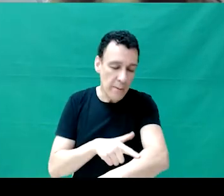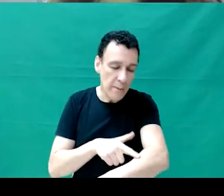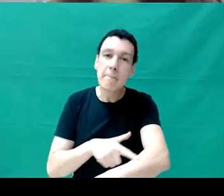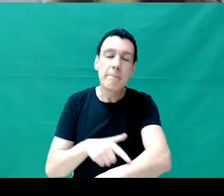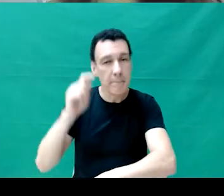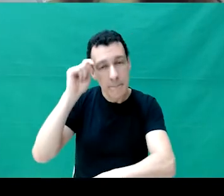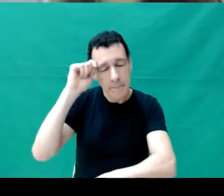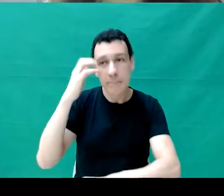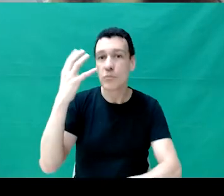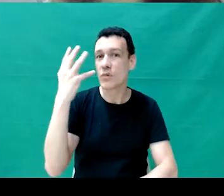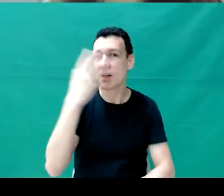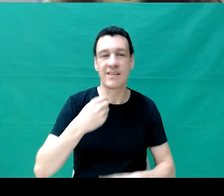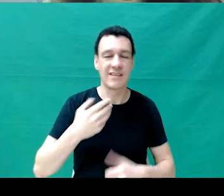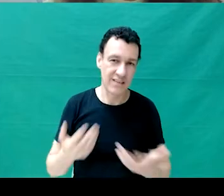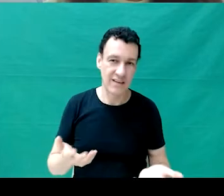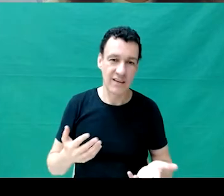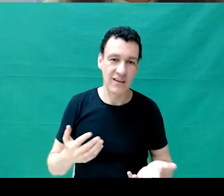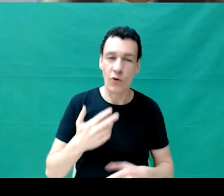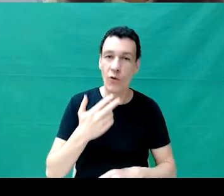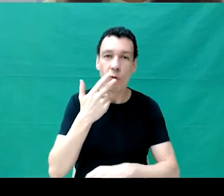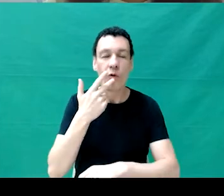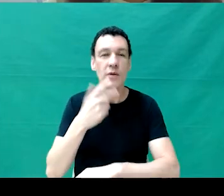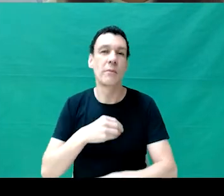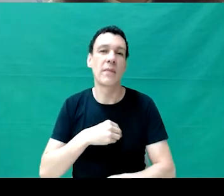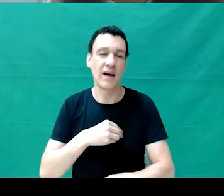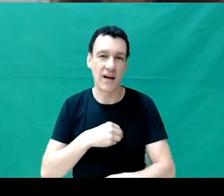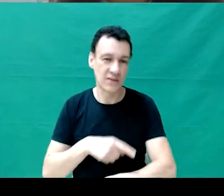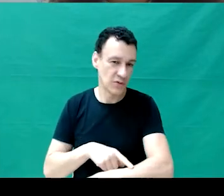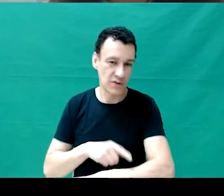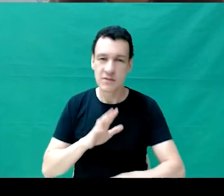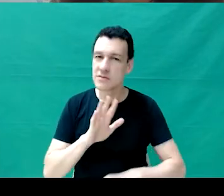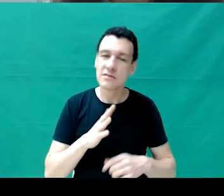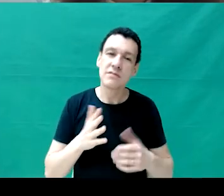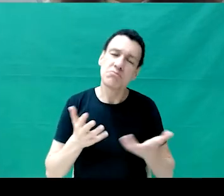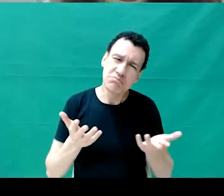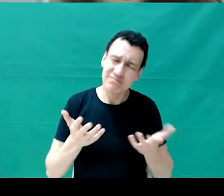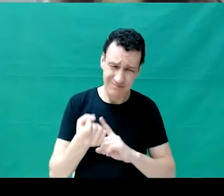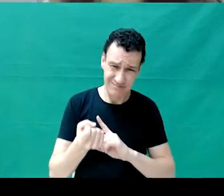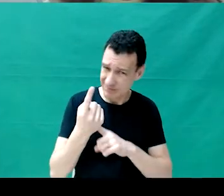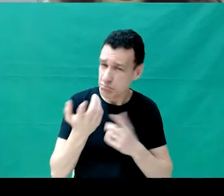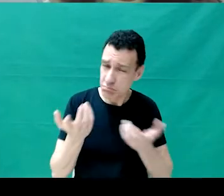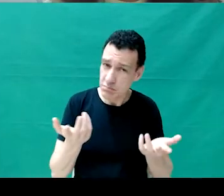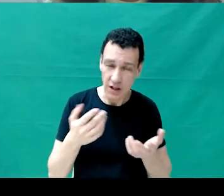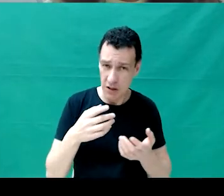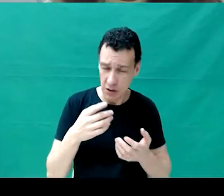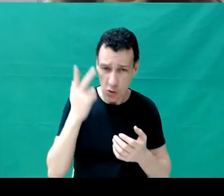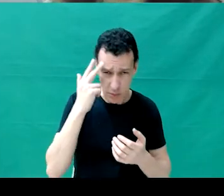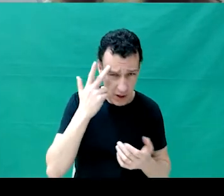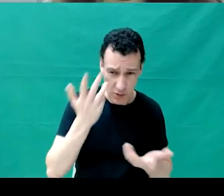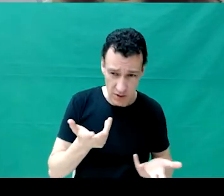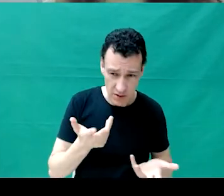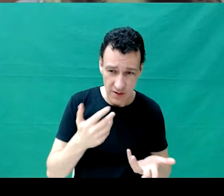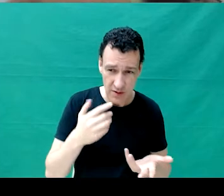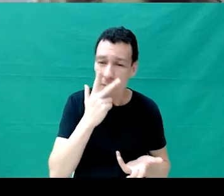do pecado. E aí você pensa, caraca, Andresa, né, você está exagerando, não tem nada a ver quando você chama a pessoa da cor do